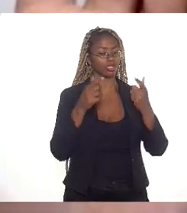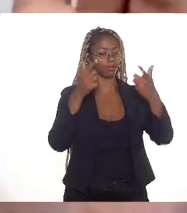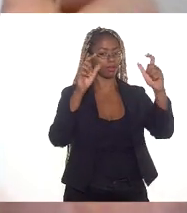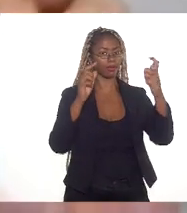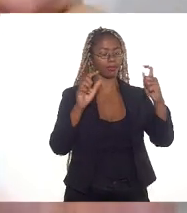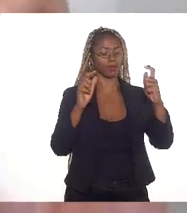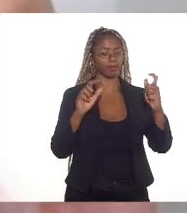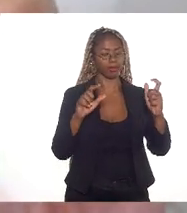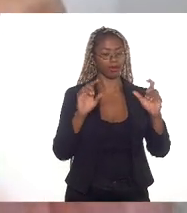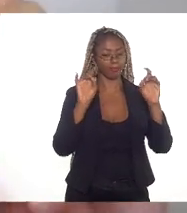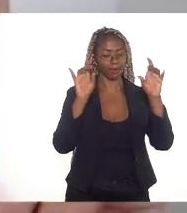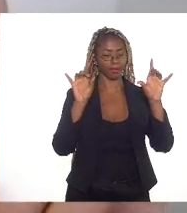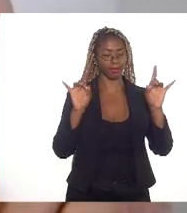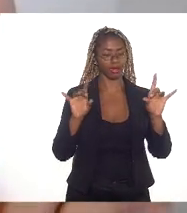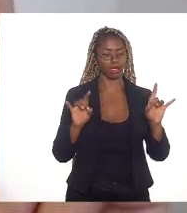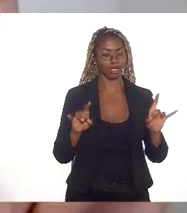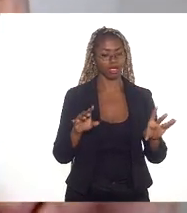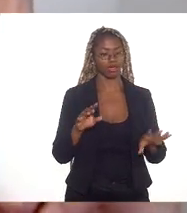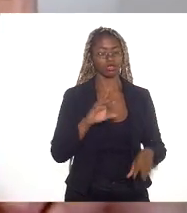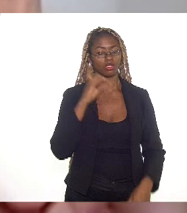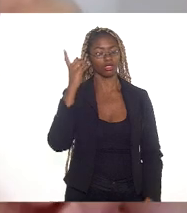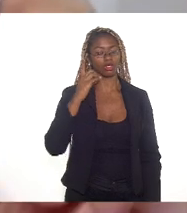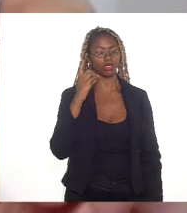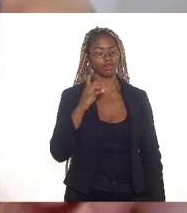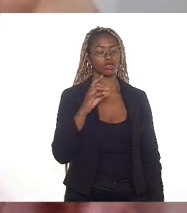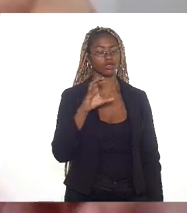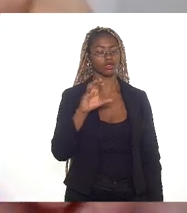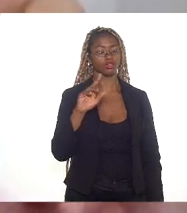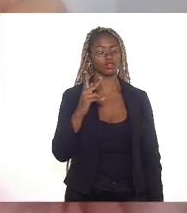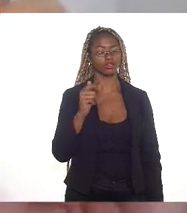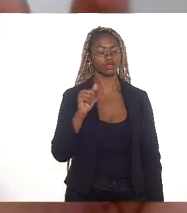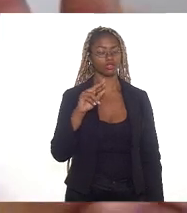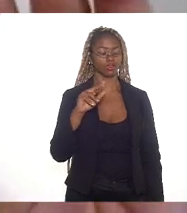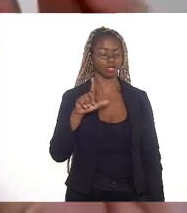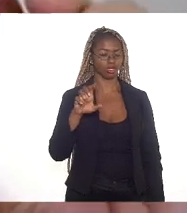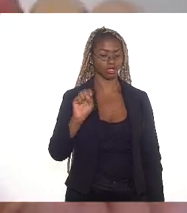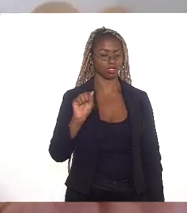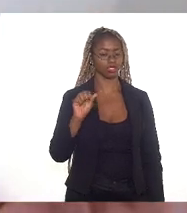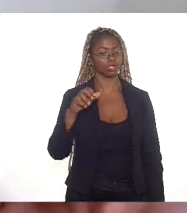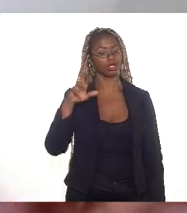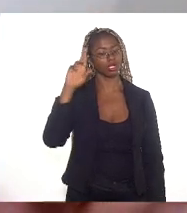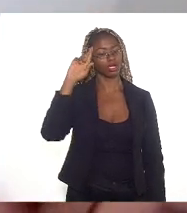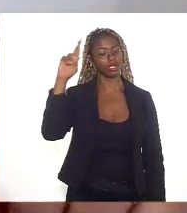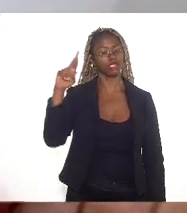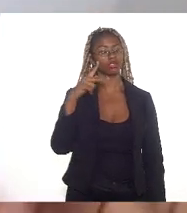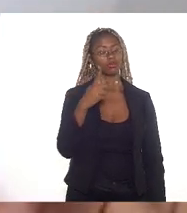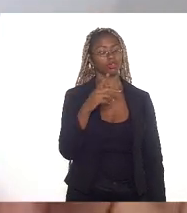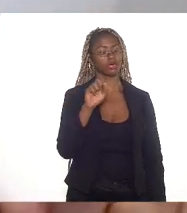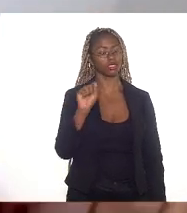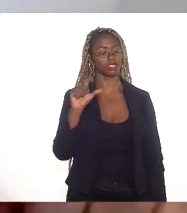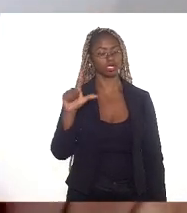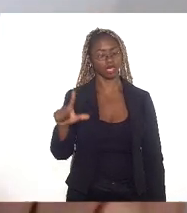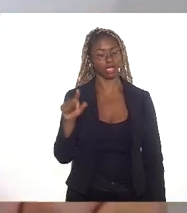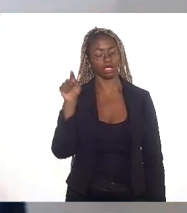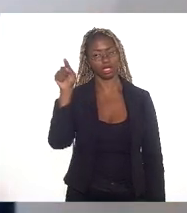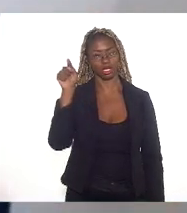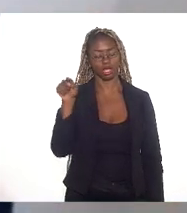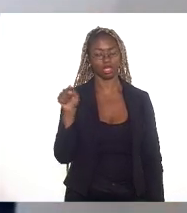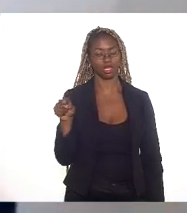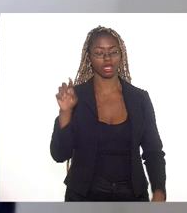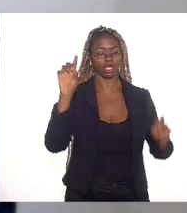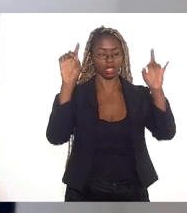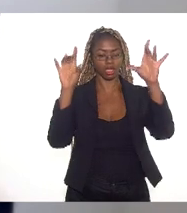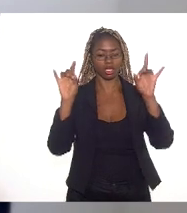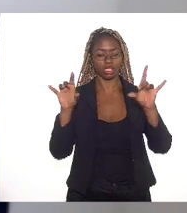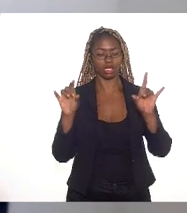4 e 5 do deputado Charles, líder do PSL. Os três destaques estão, segundo o deputado Márcio,